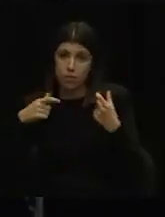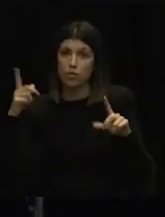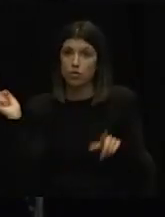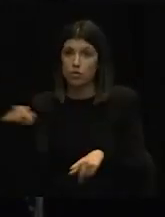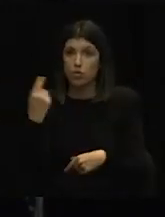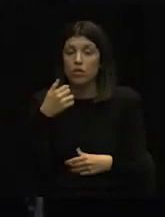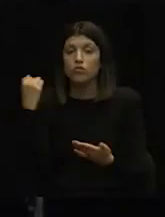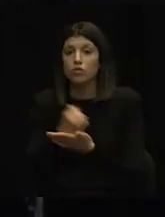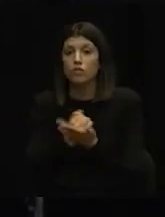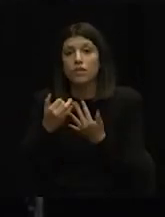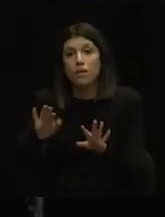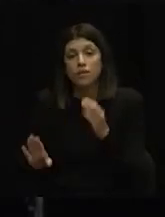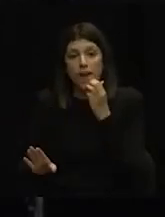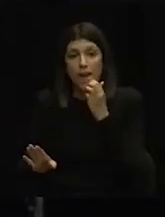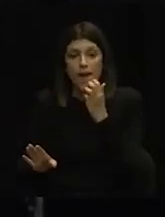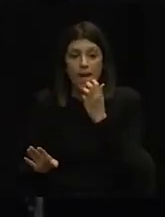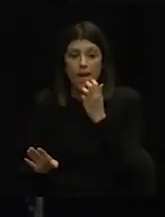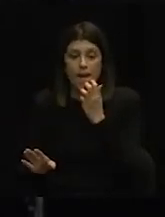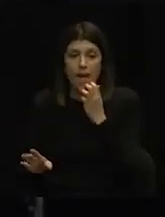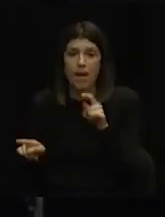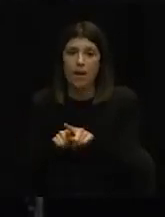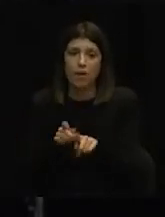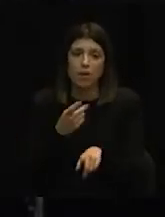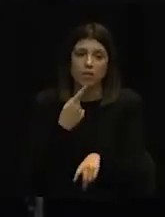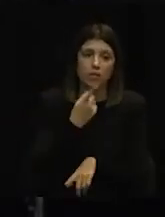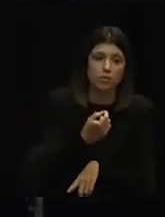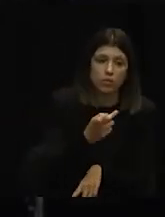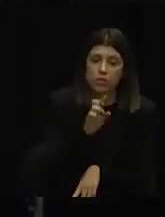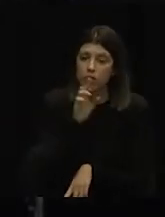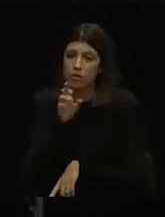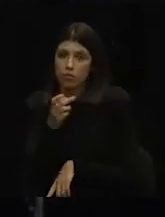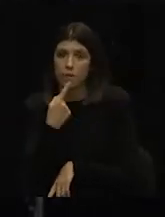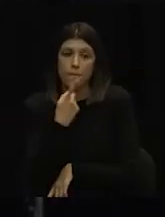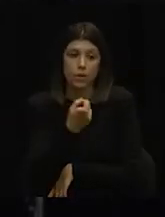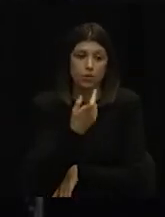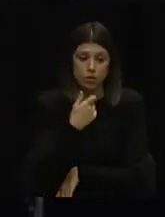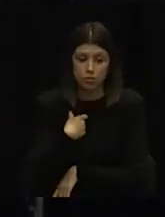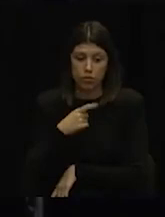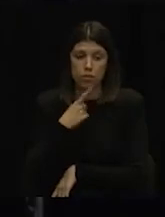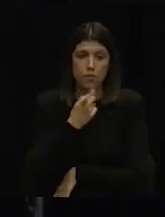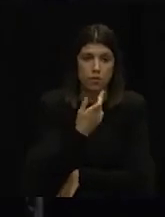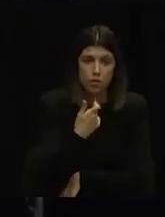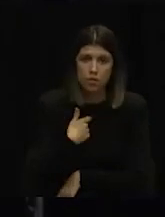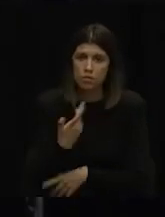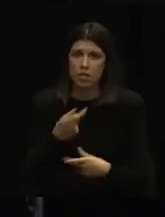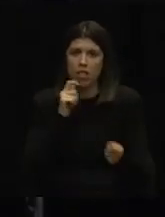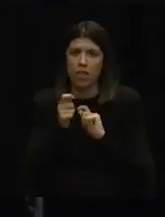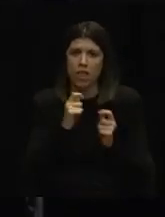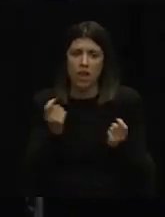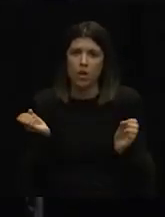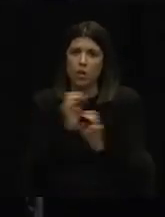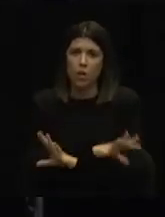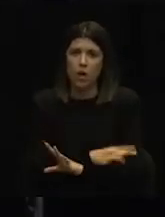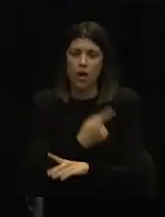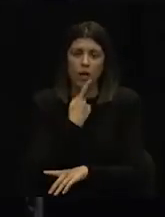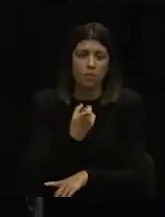serviços mas o formato era de perguntas e respostas mas sem grande margem para diálogo onde muitas discussões ficarão